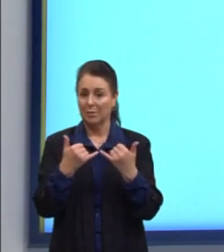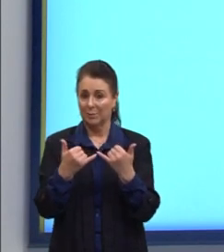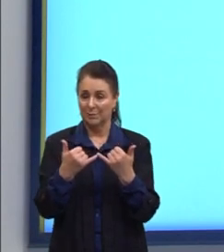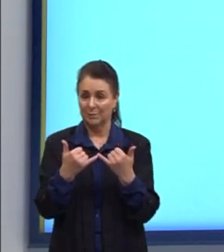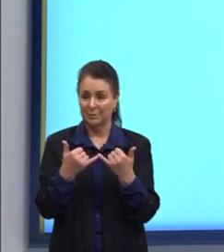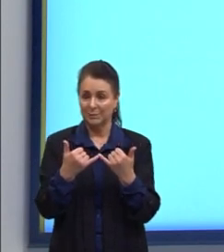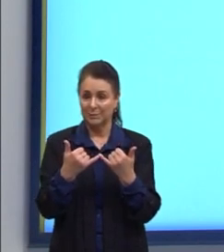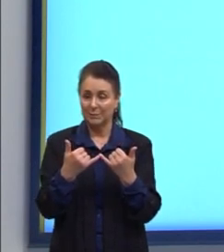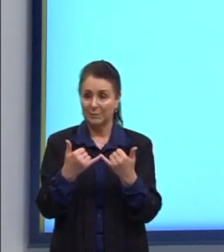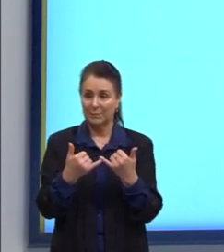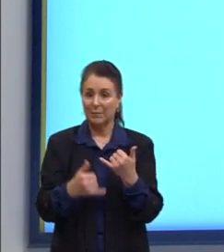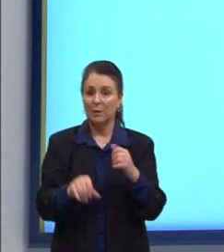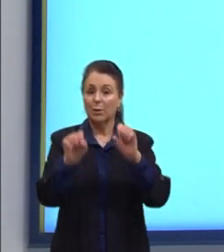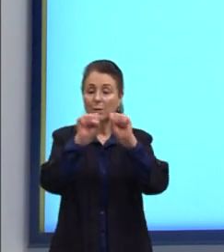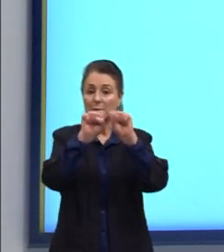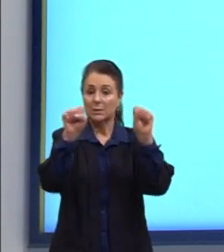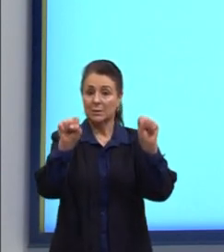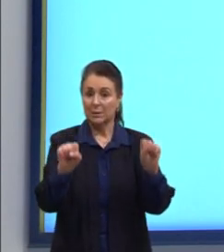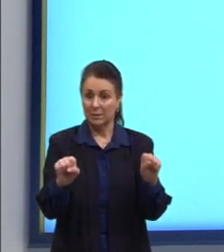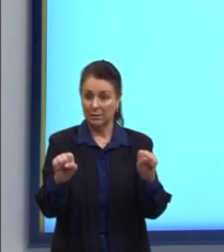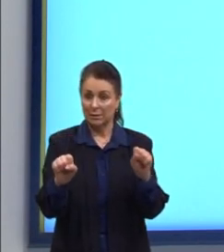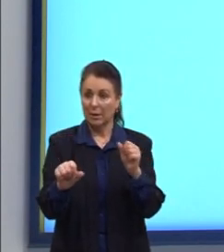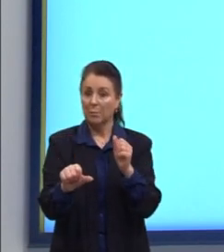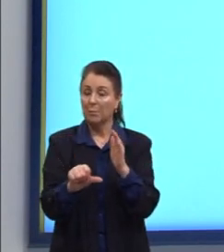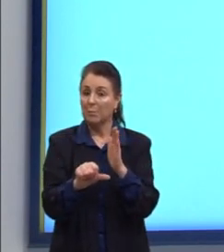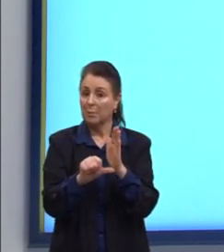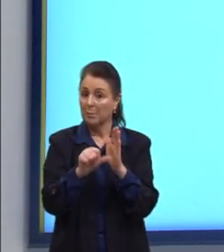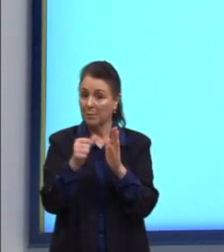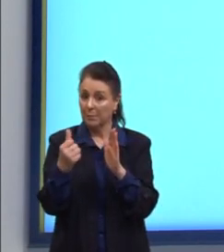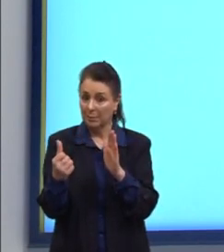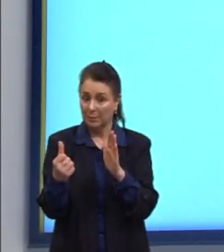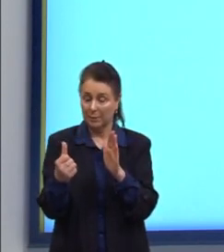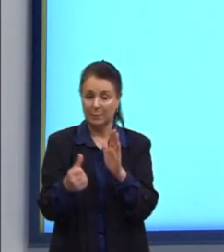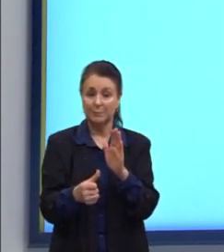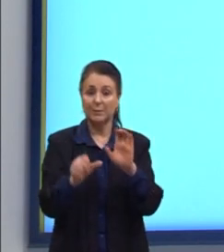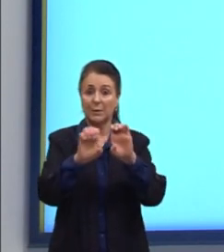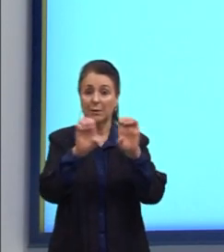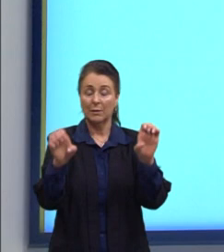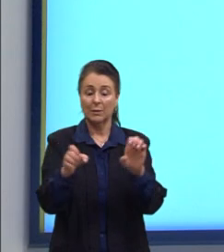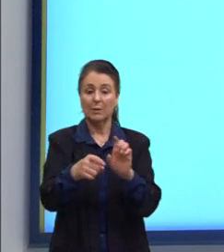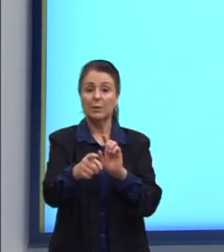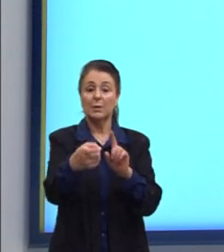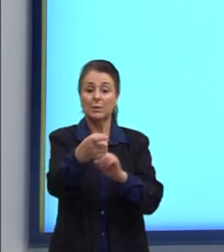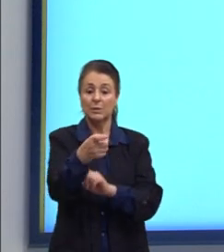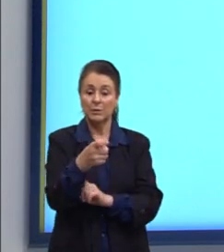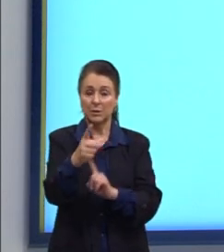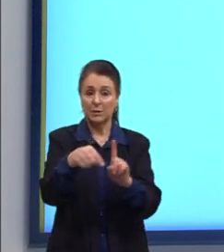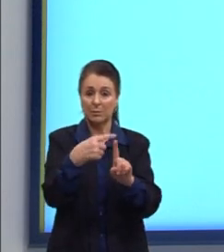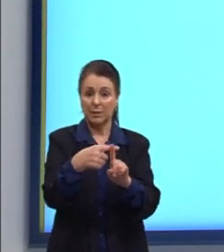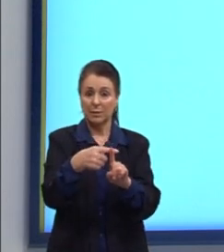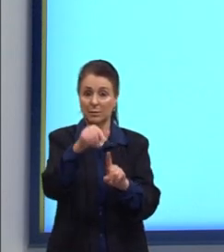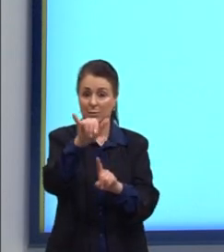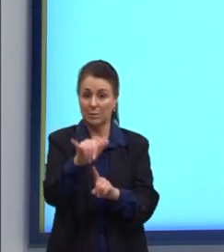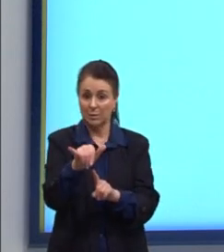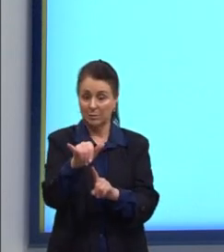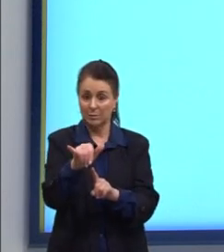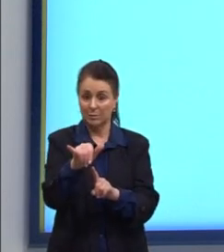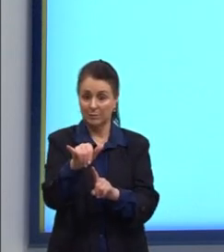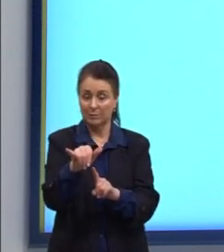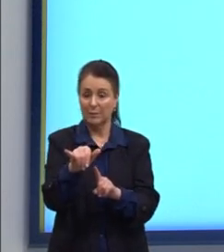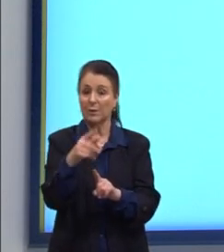nós temos o sistema a primeira equação é x + 2Y = 5